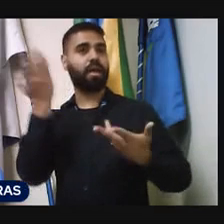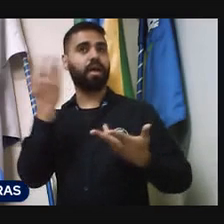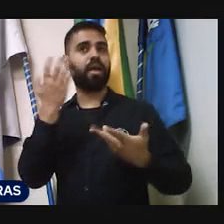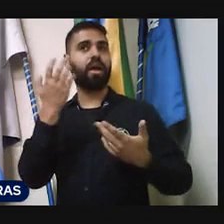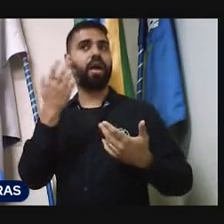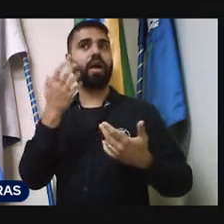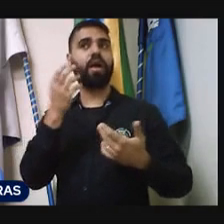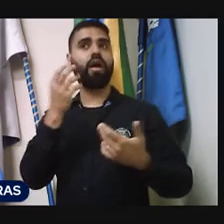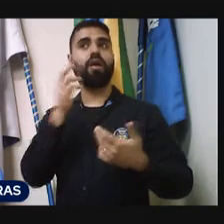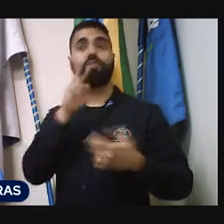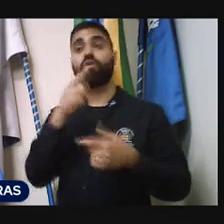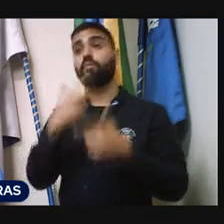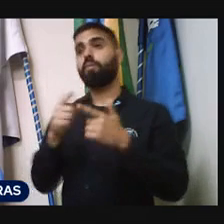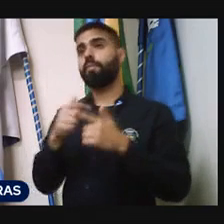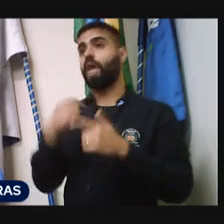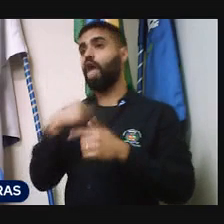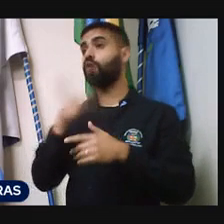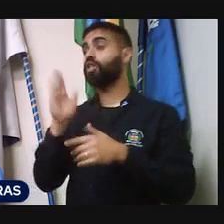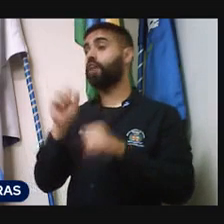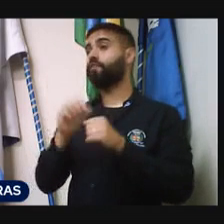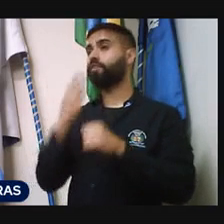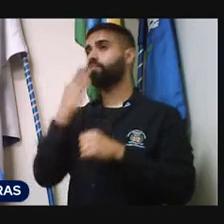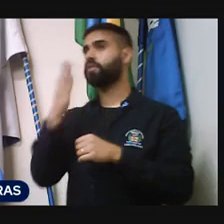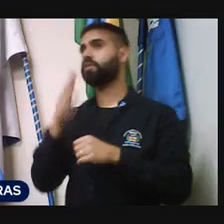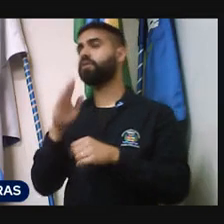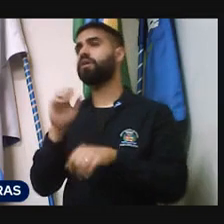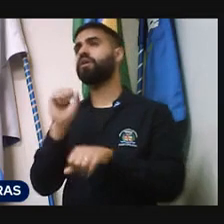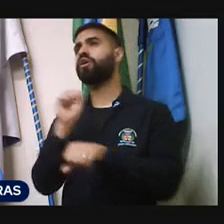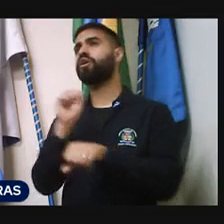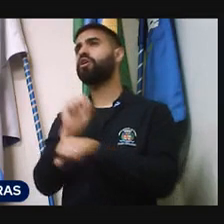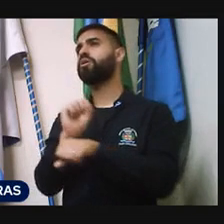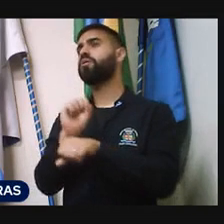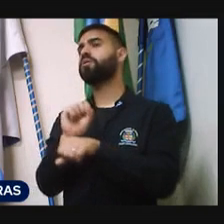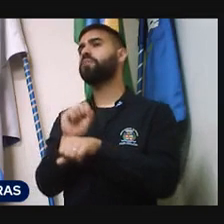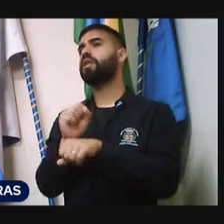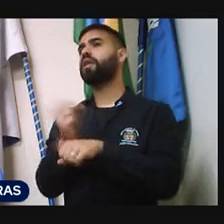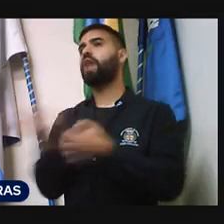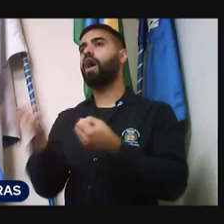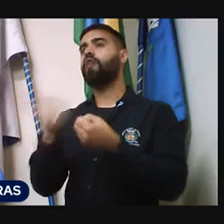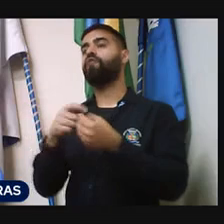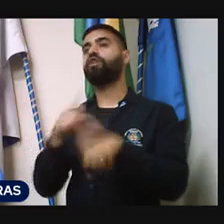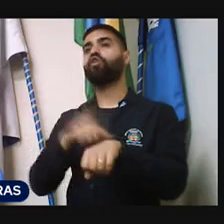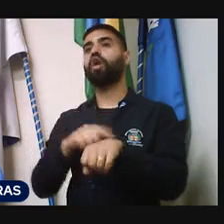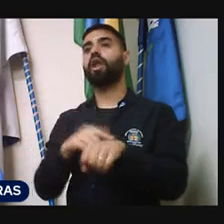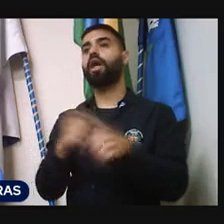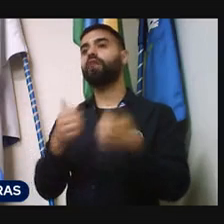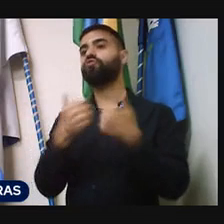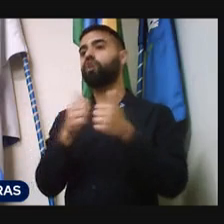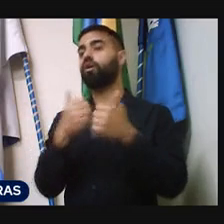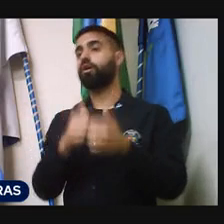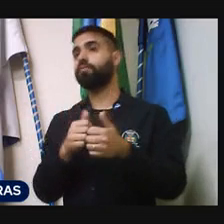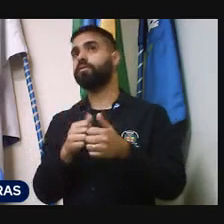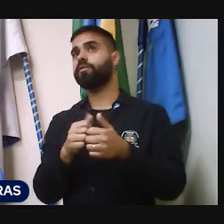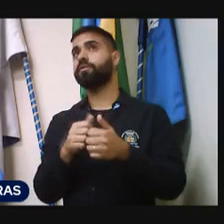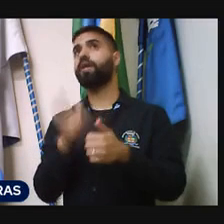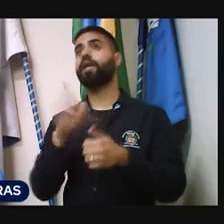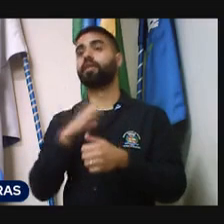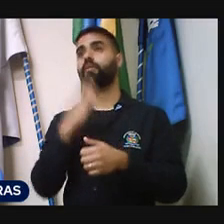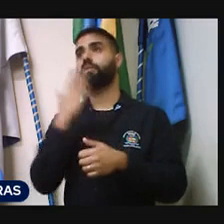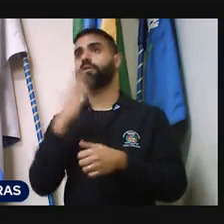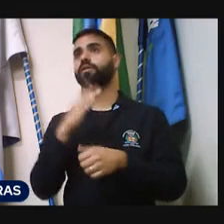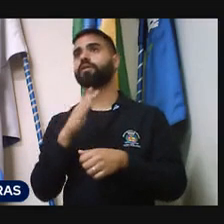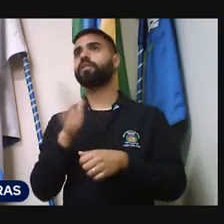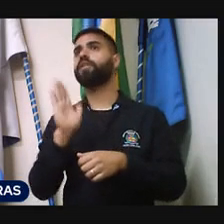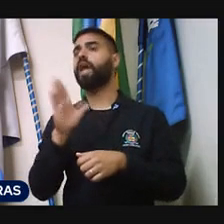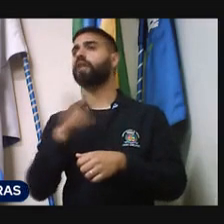demanda pontual eu já mandei o requerimento solicitando Retorno dos horários do ônibus principalmente no sobre as Palmeiras tá lá o requerimento